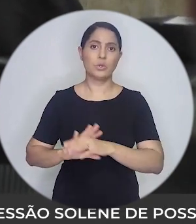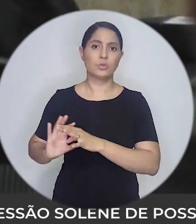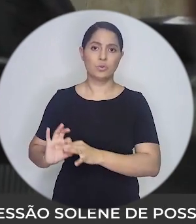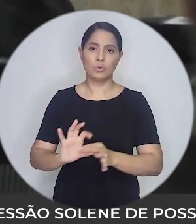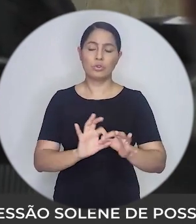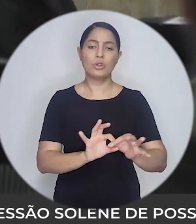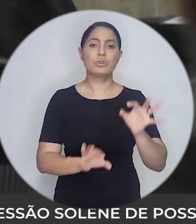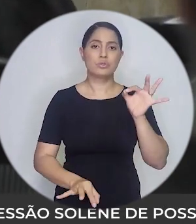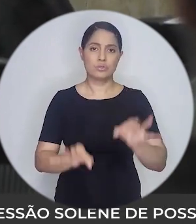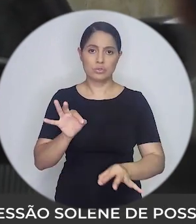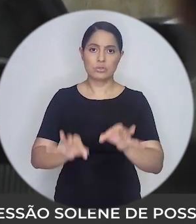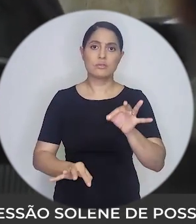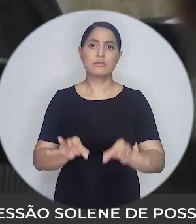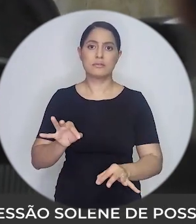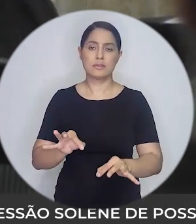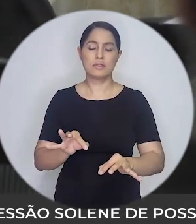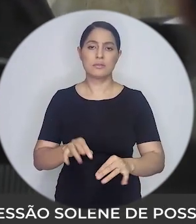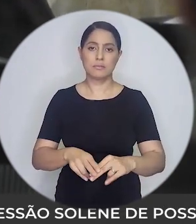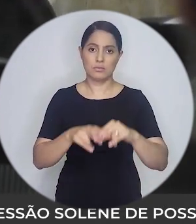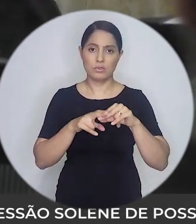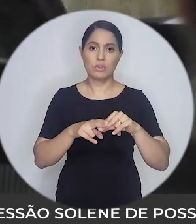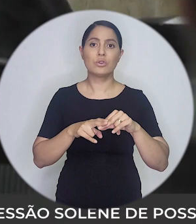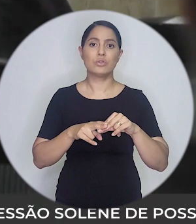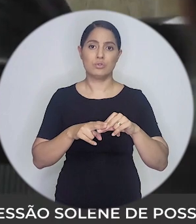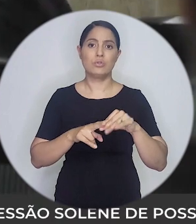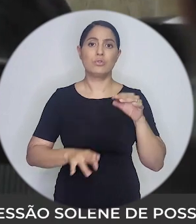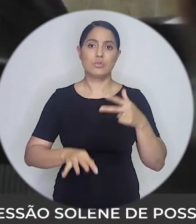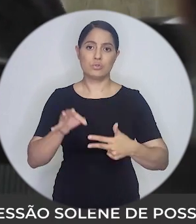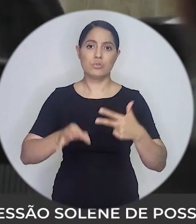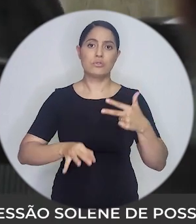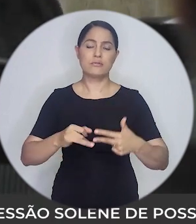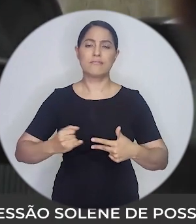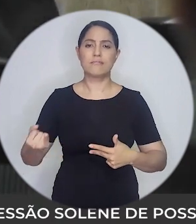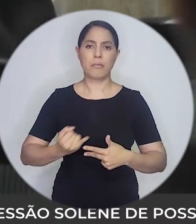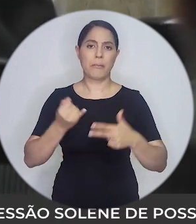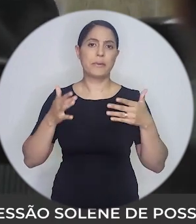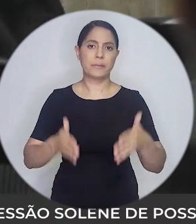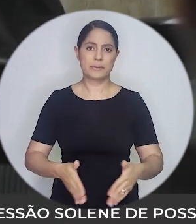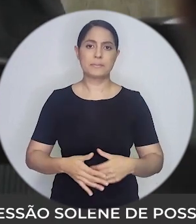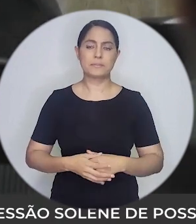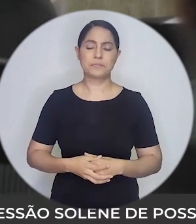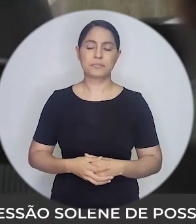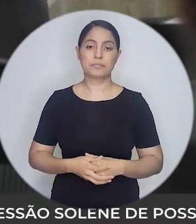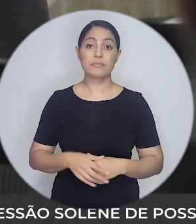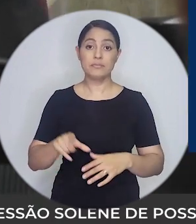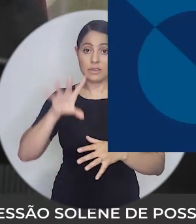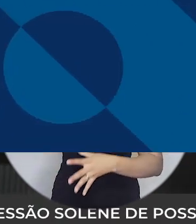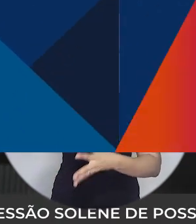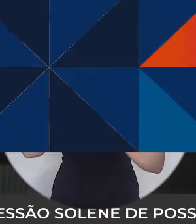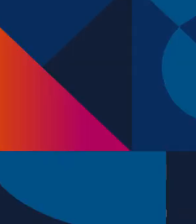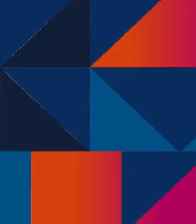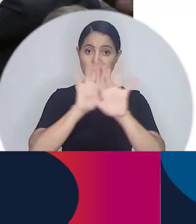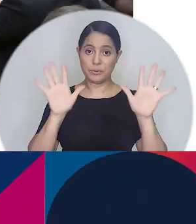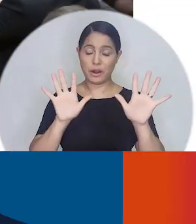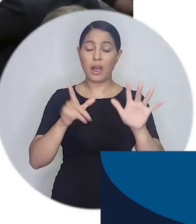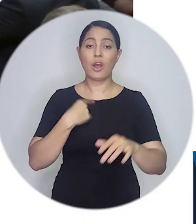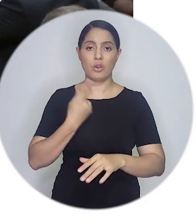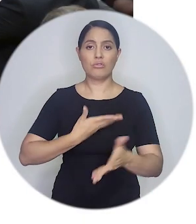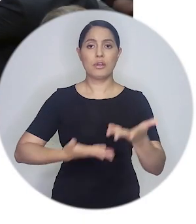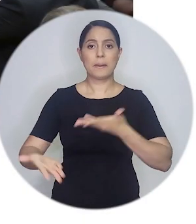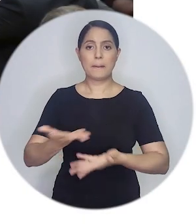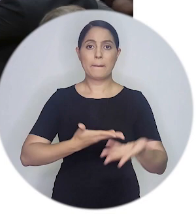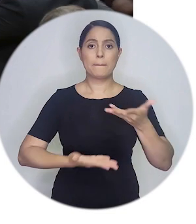na condição de porta-voz do jurisdicionado, razão de existir do Poder Judiciário. Desta compreensão e